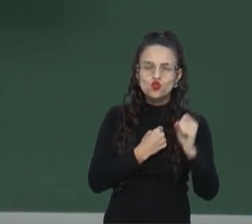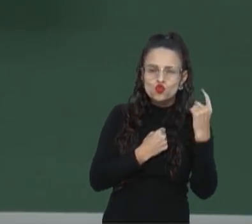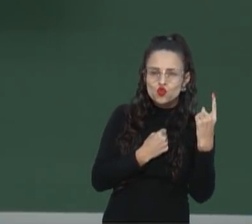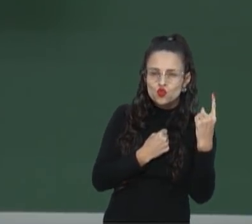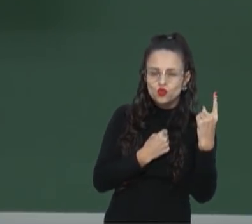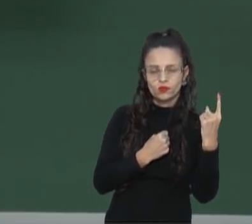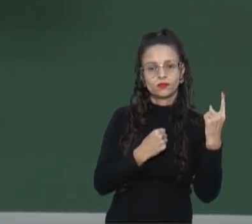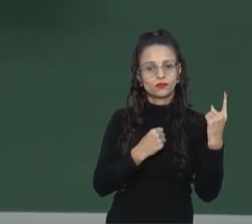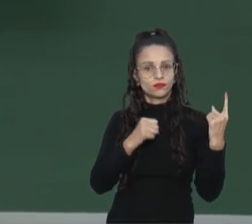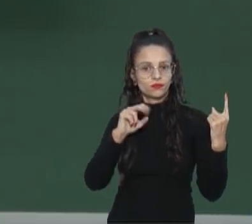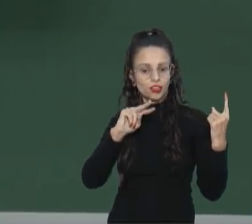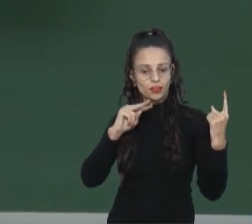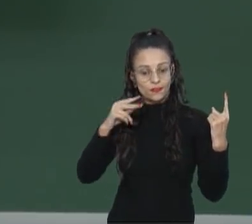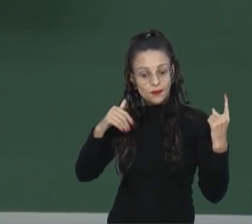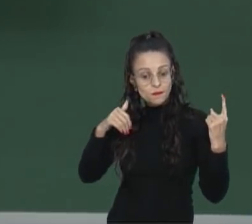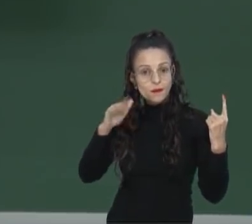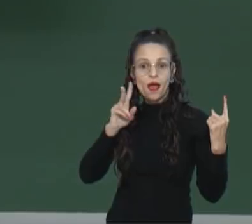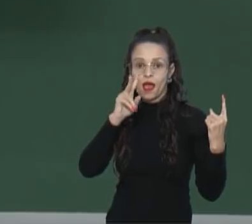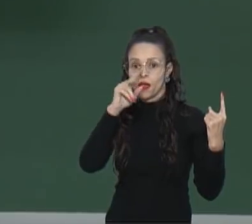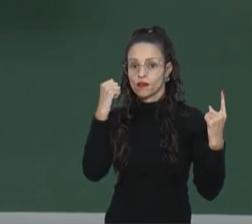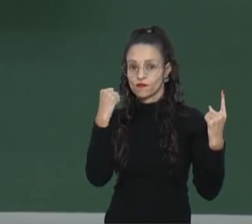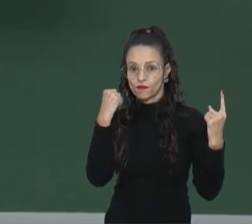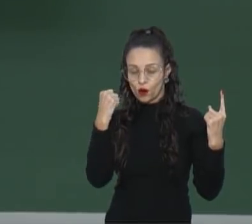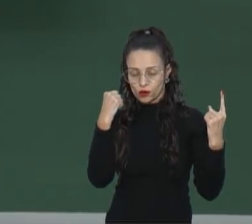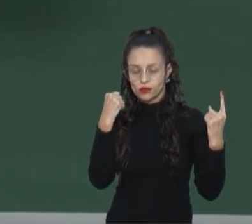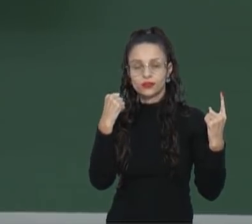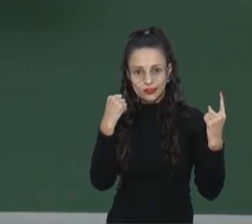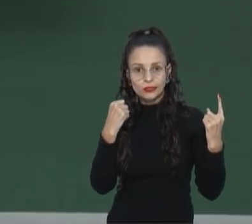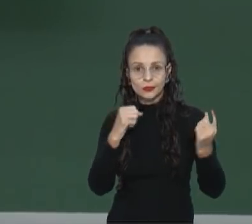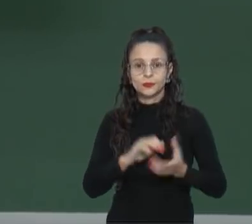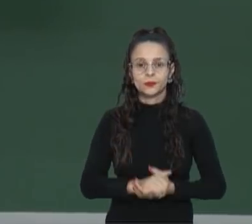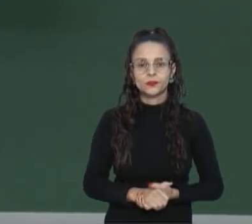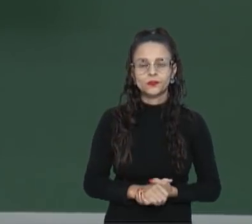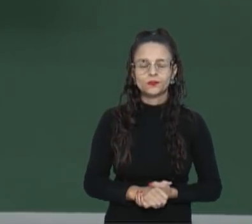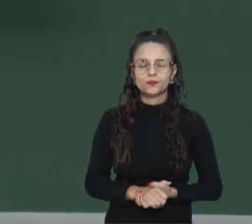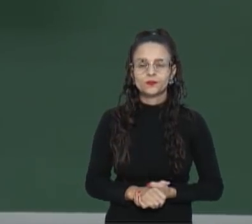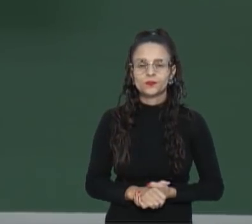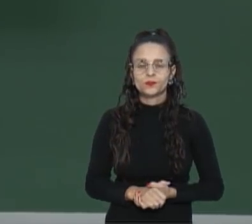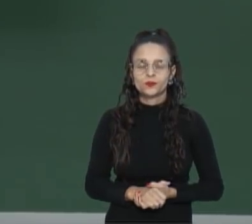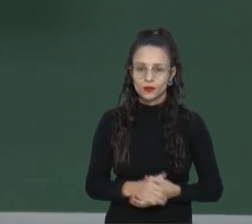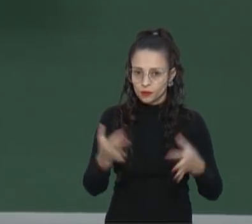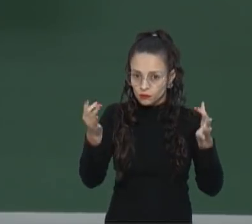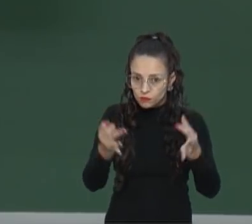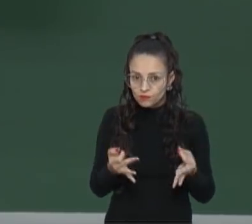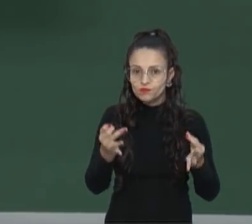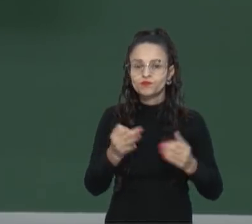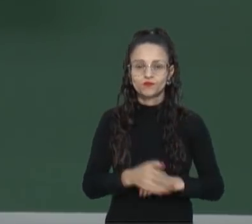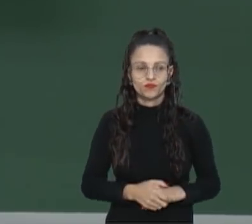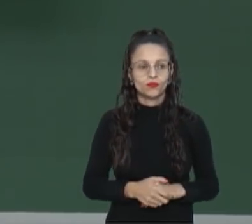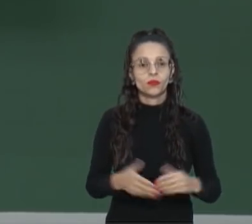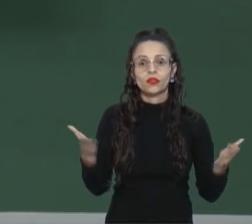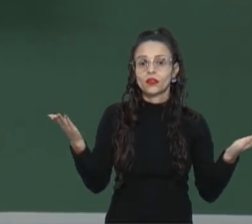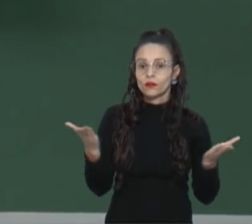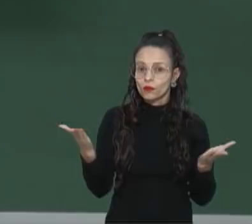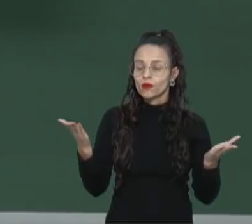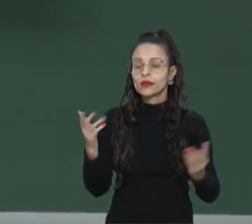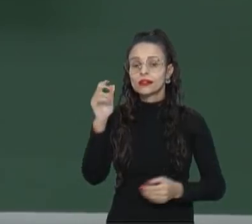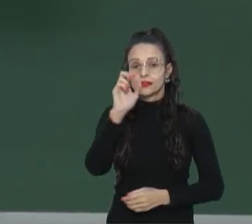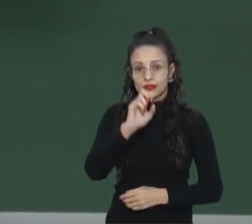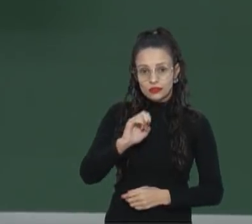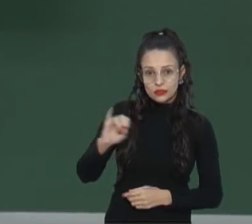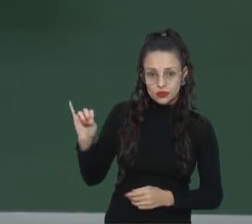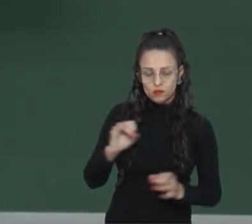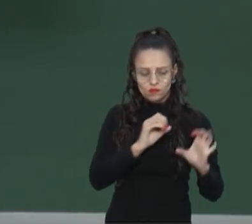o ácido é mais forte. Por quê? Quanto menor esse número, mais forte é o ácido. Perfeito? Agora, se